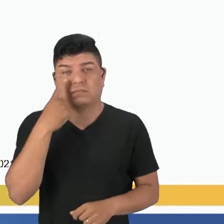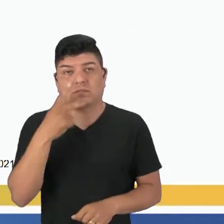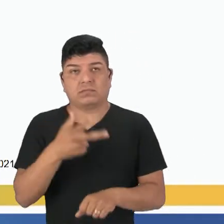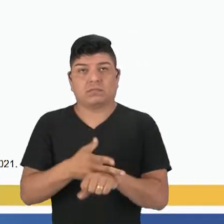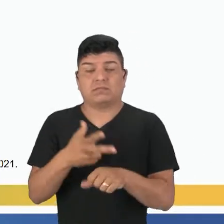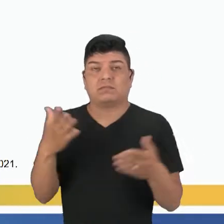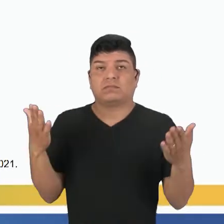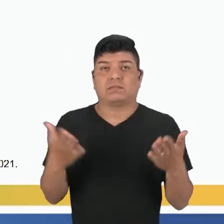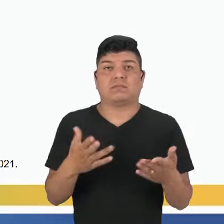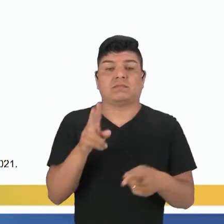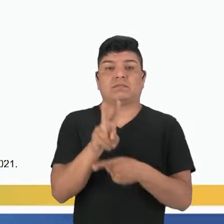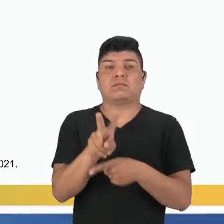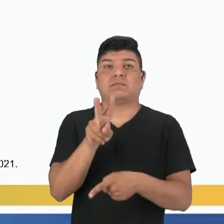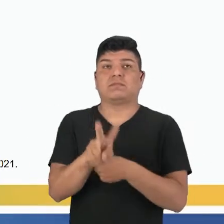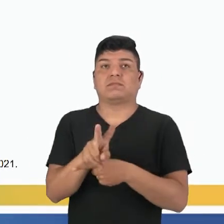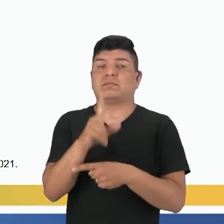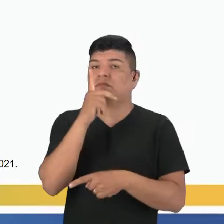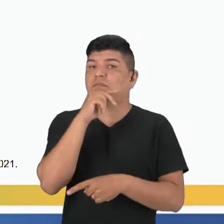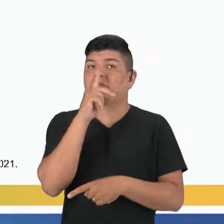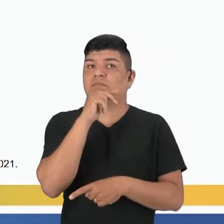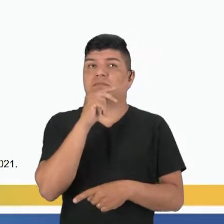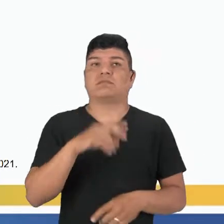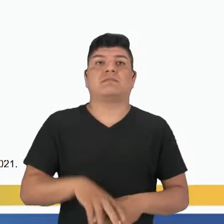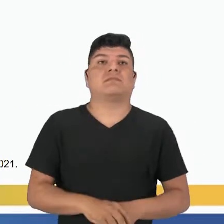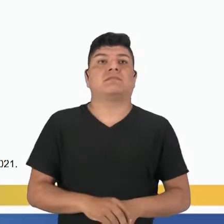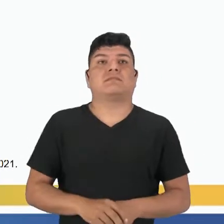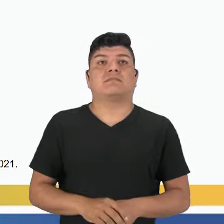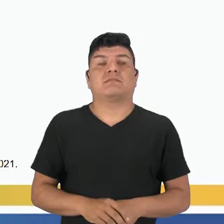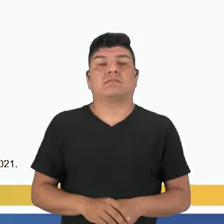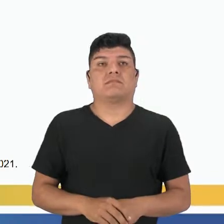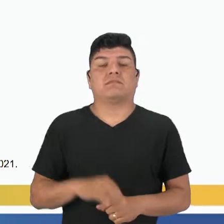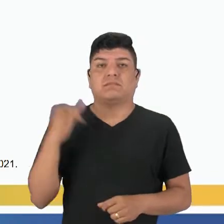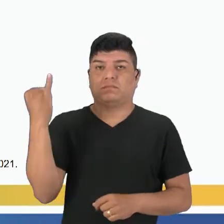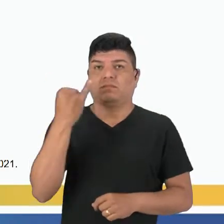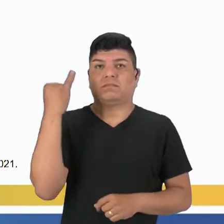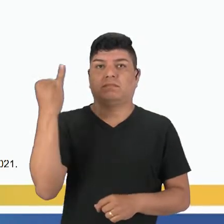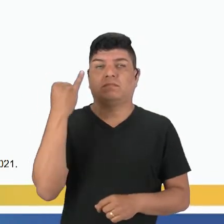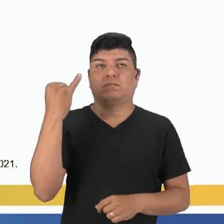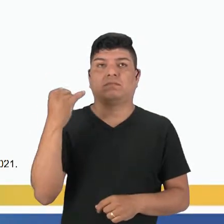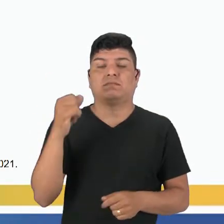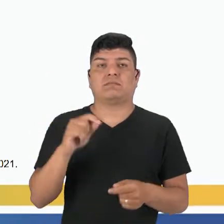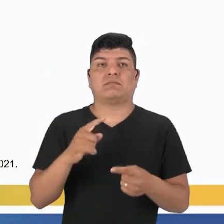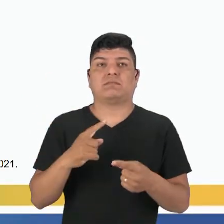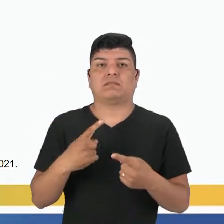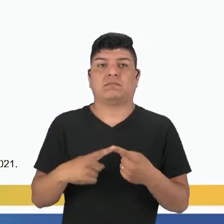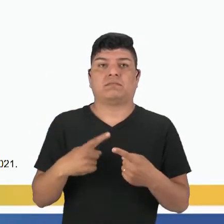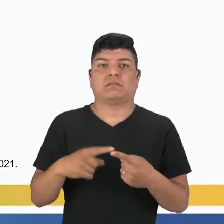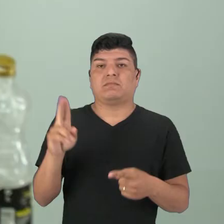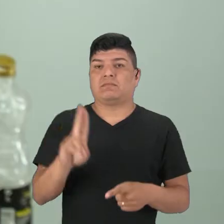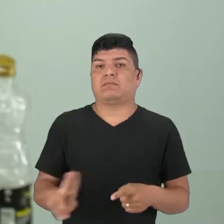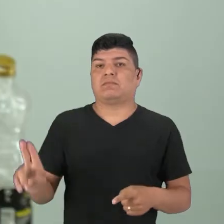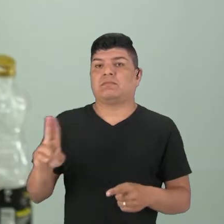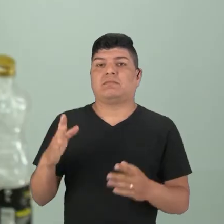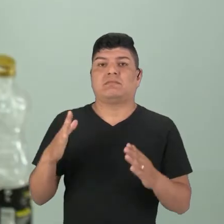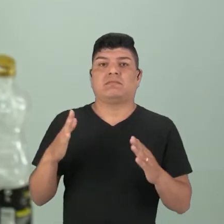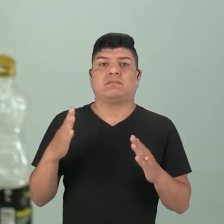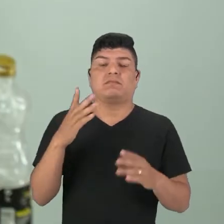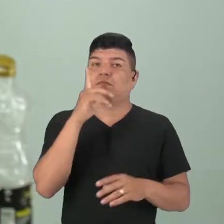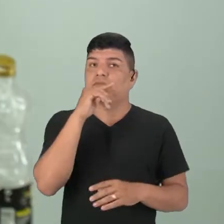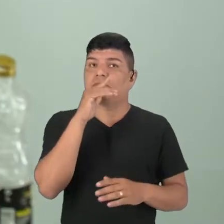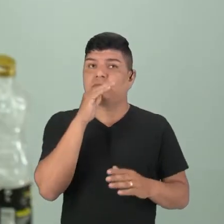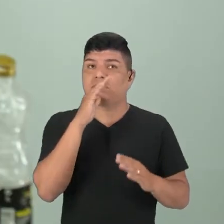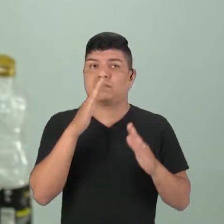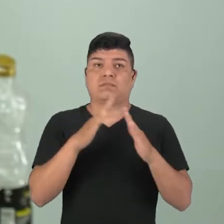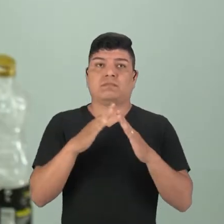vídeo agora, tratamento de água. A gente vai ver a importância, porque a gente usa a água em nossas casas de uma